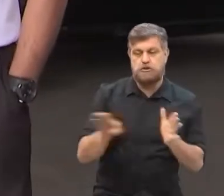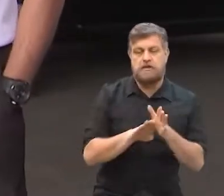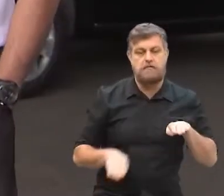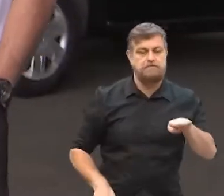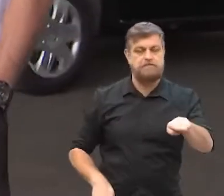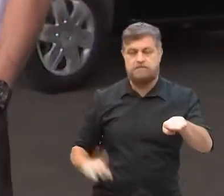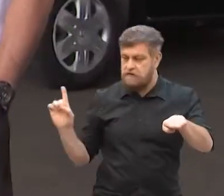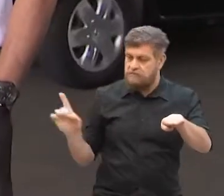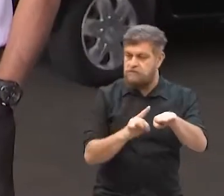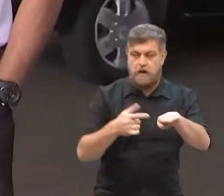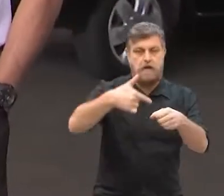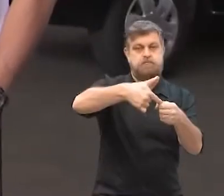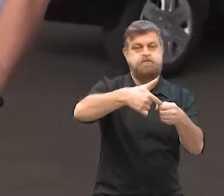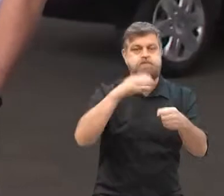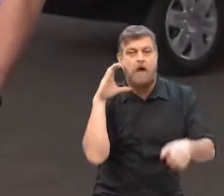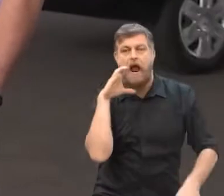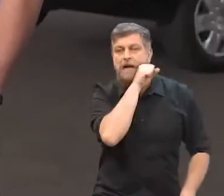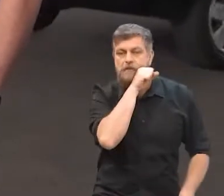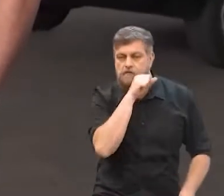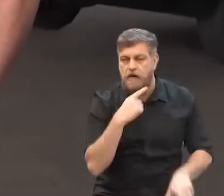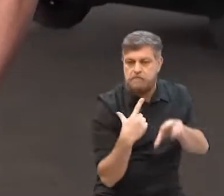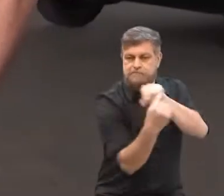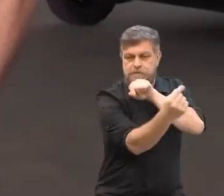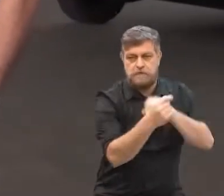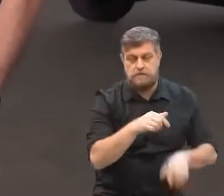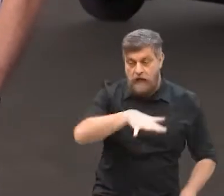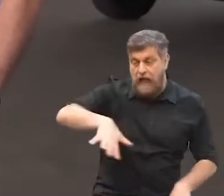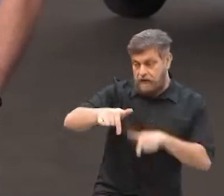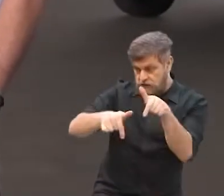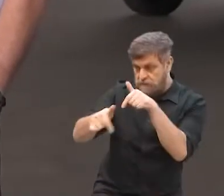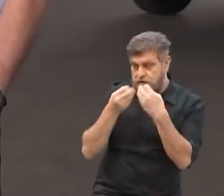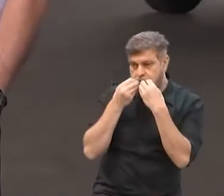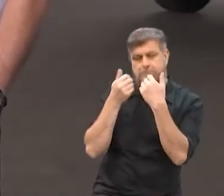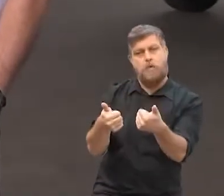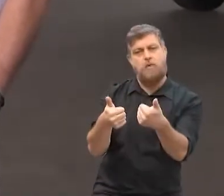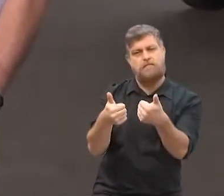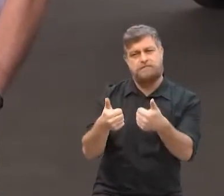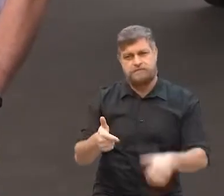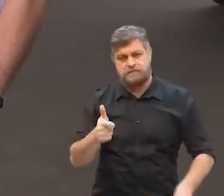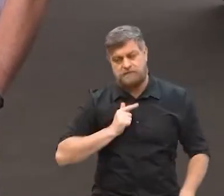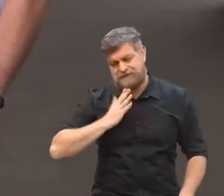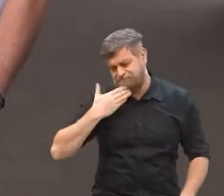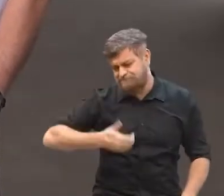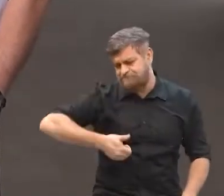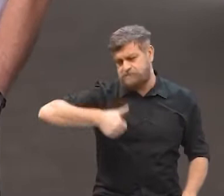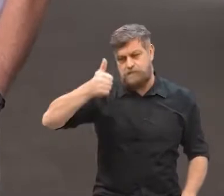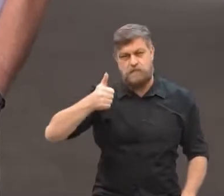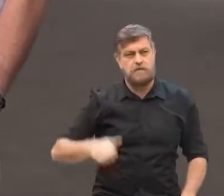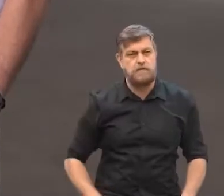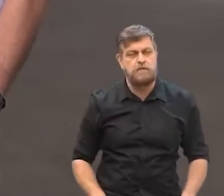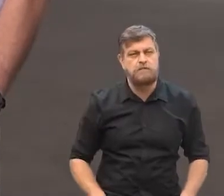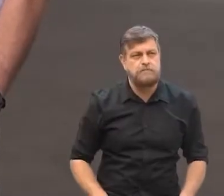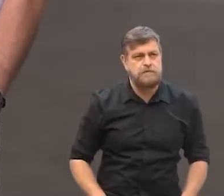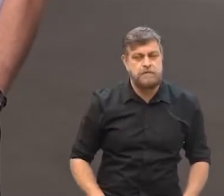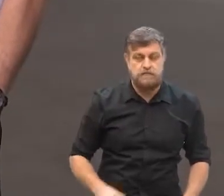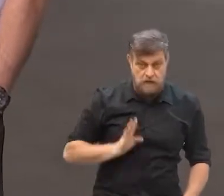ser abastecido rápido para poder... Mas o mercado tá legal, então? O mercado tá bom. O mercado melhorou muito depois da pandemia. Que